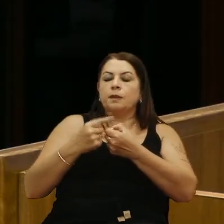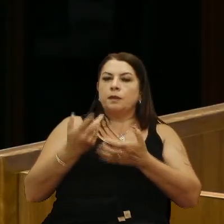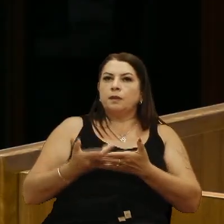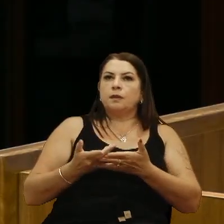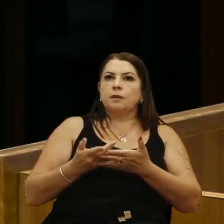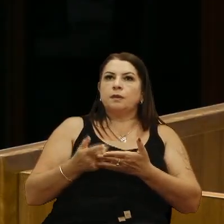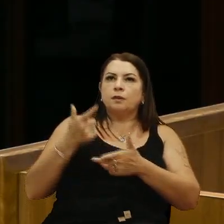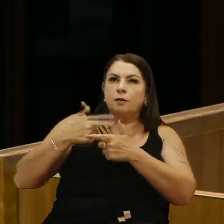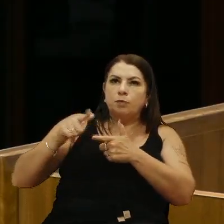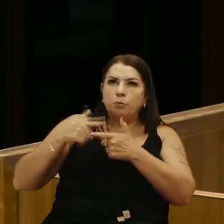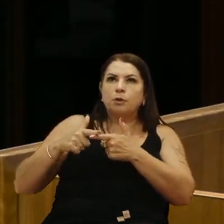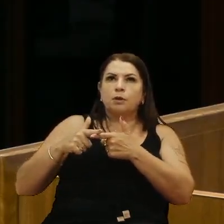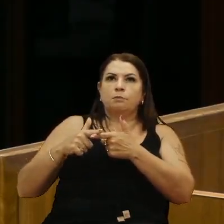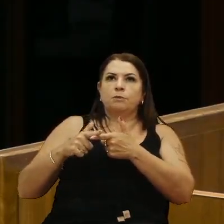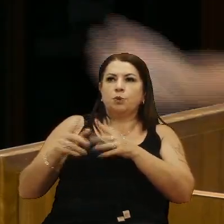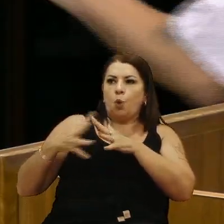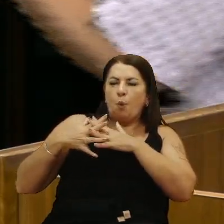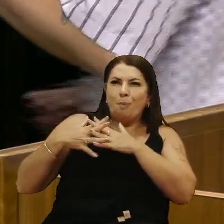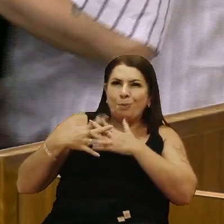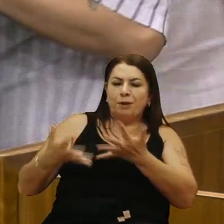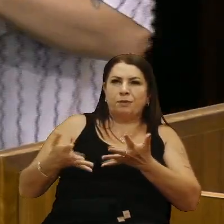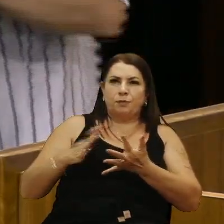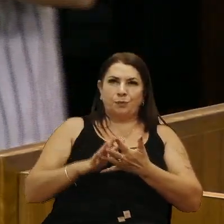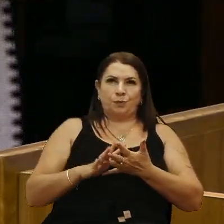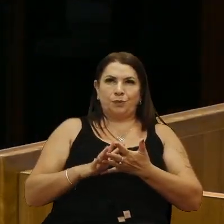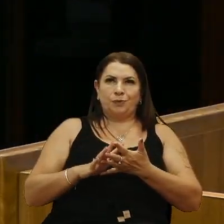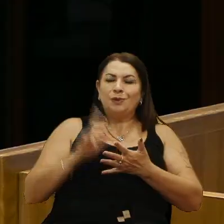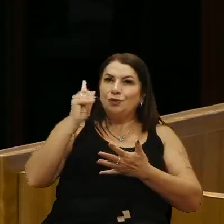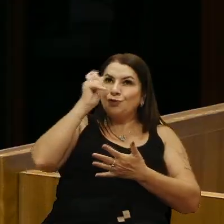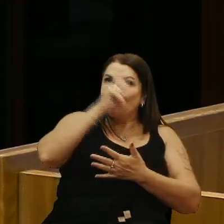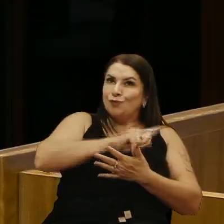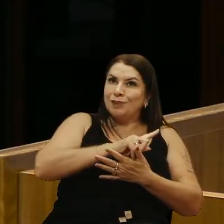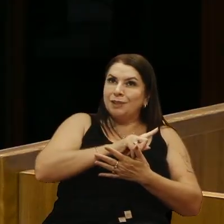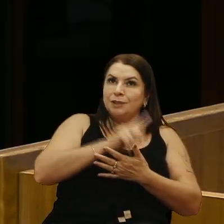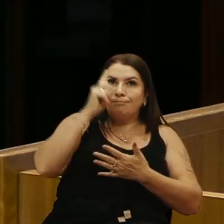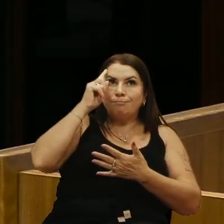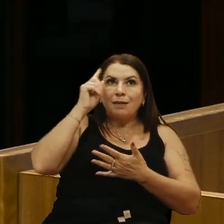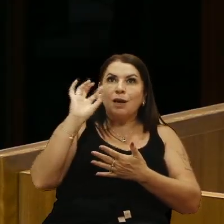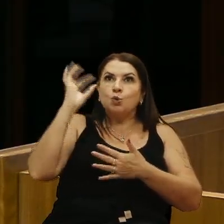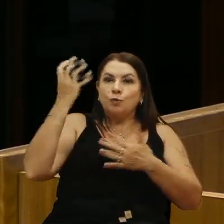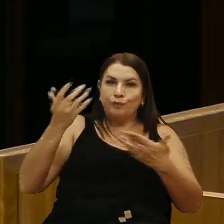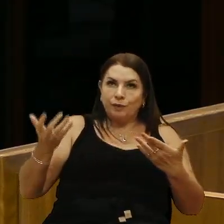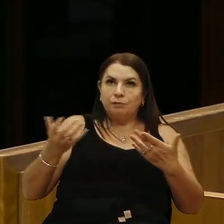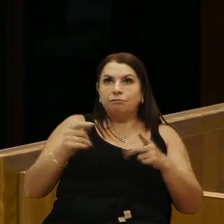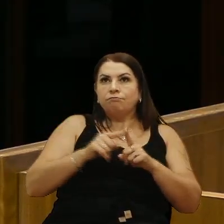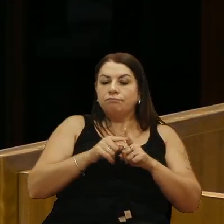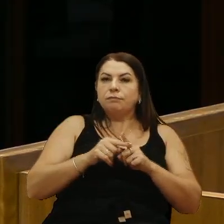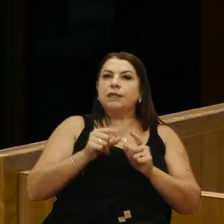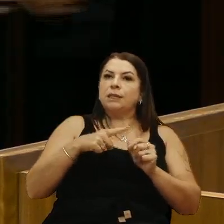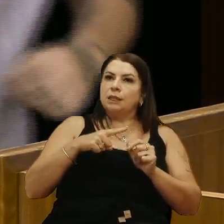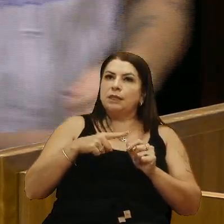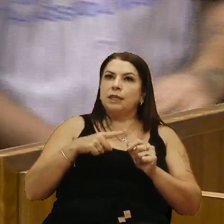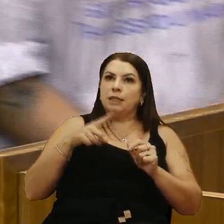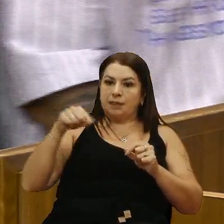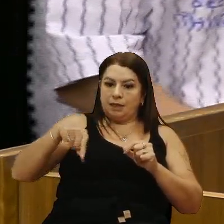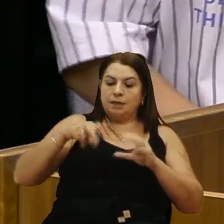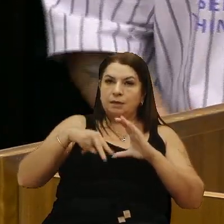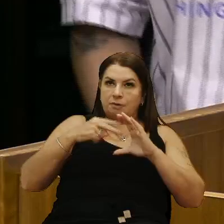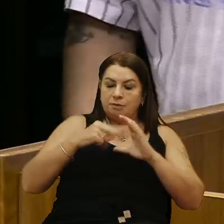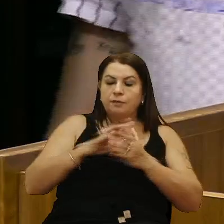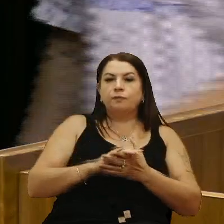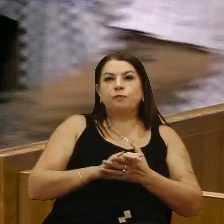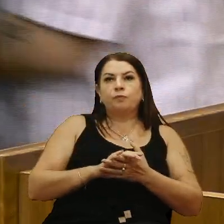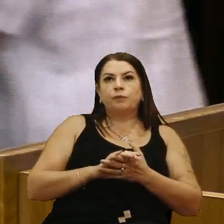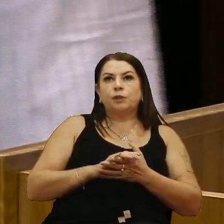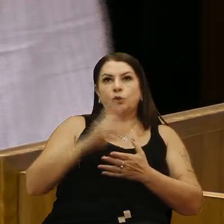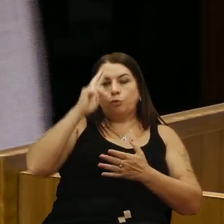com problemas tão complexos, de difíceis solução, que passam pela Câmara,